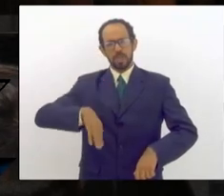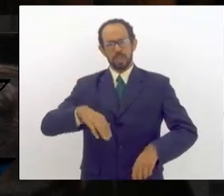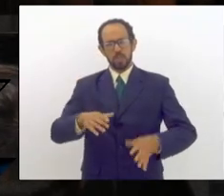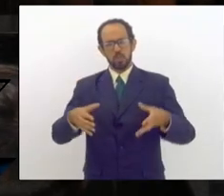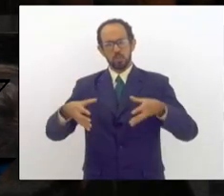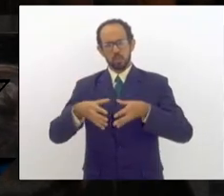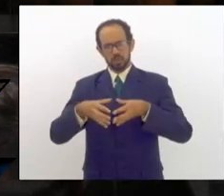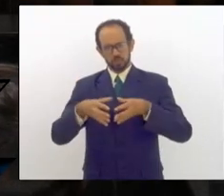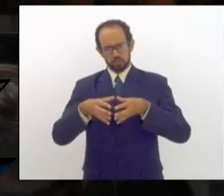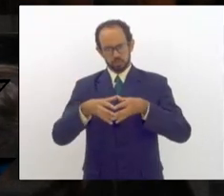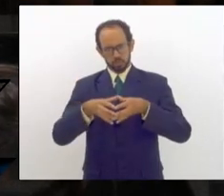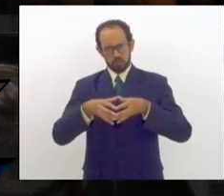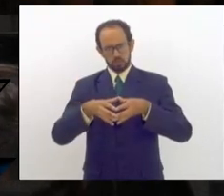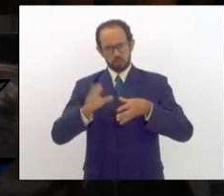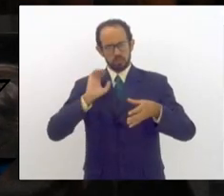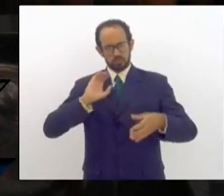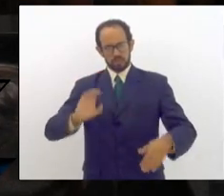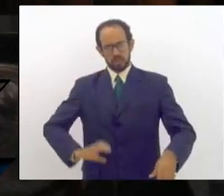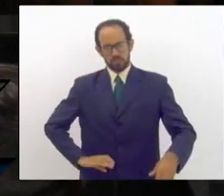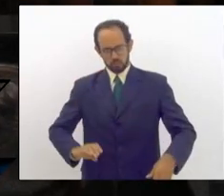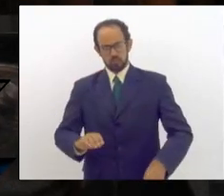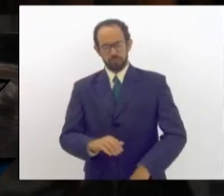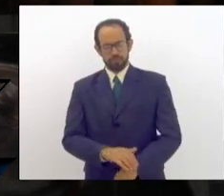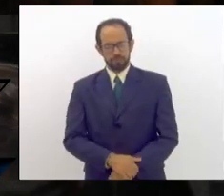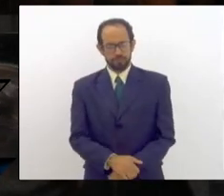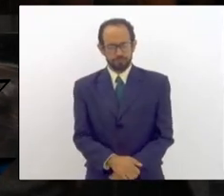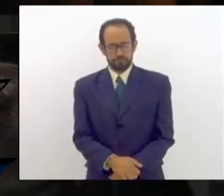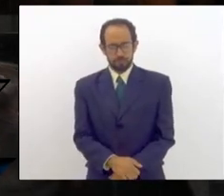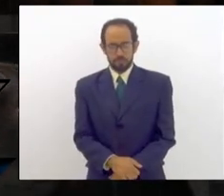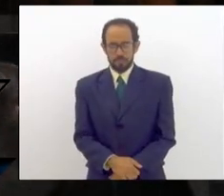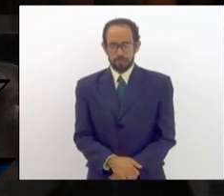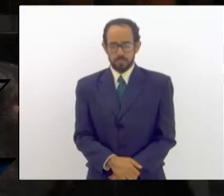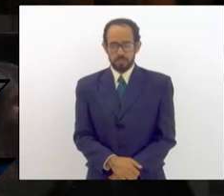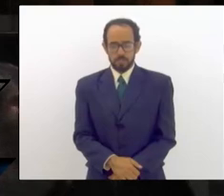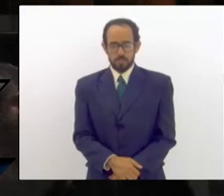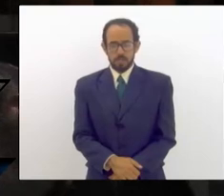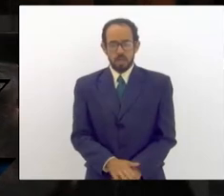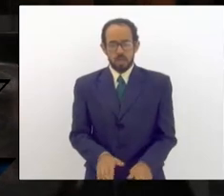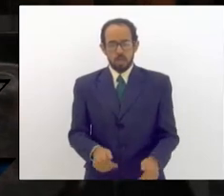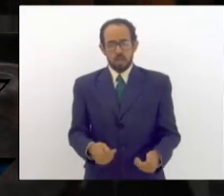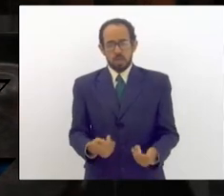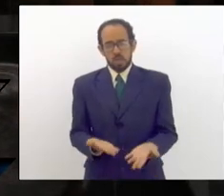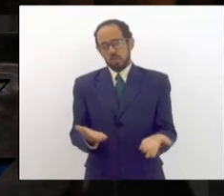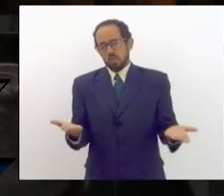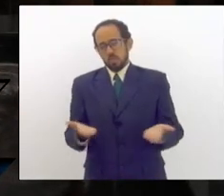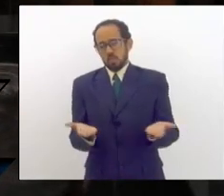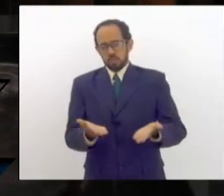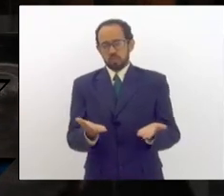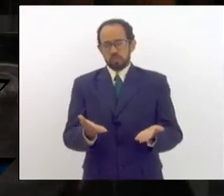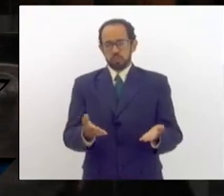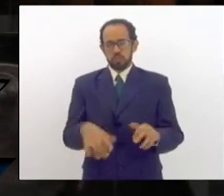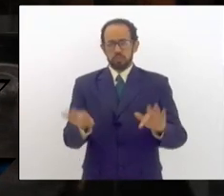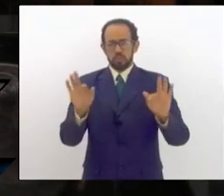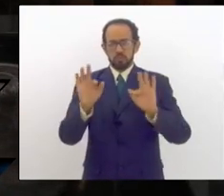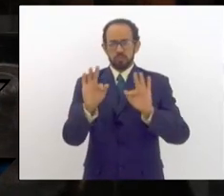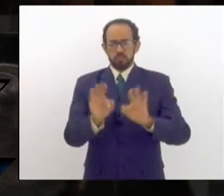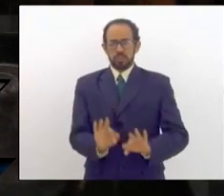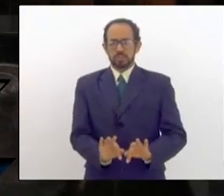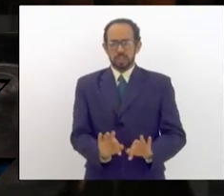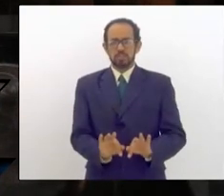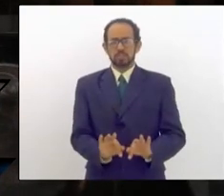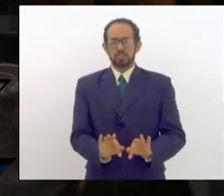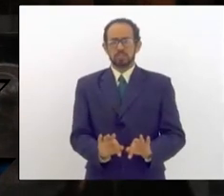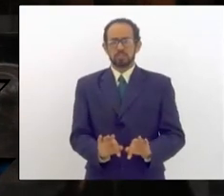cidadã Então hoje eu quero alter a felicidade de estar com